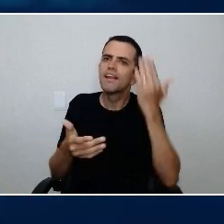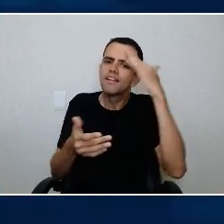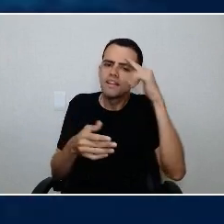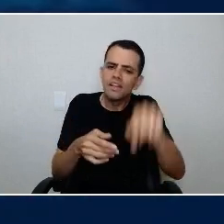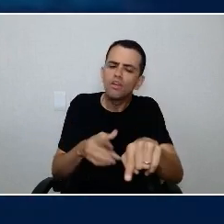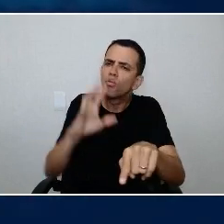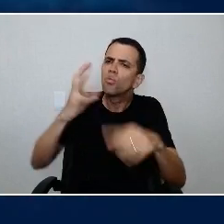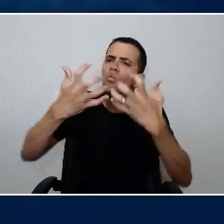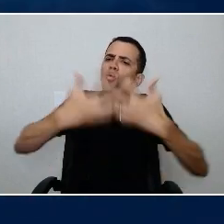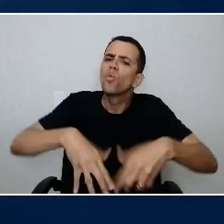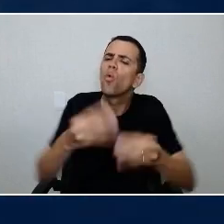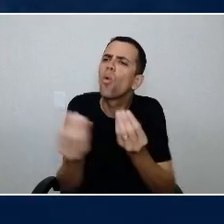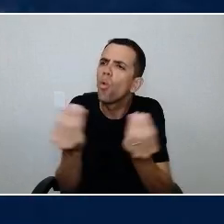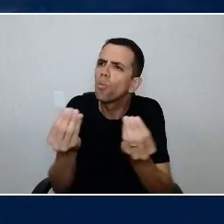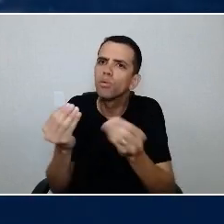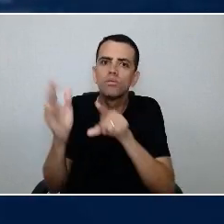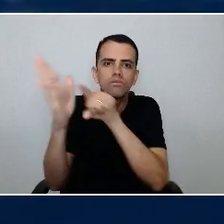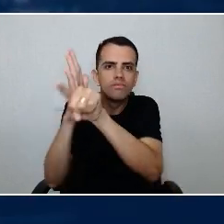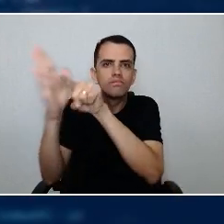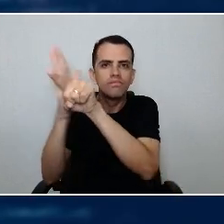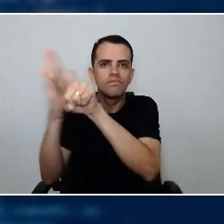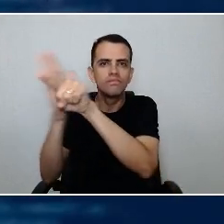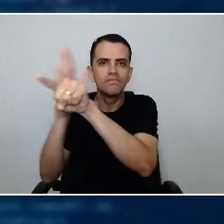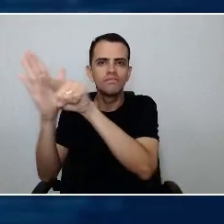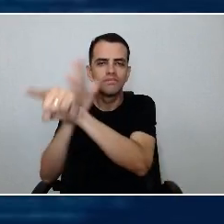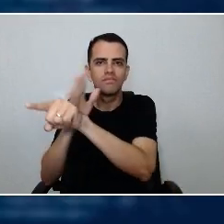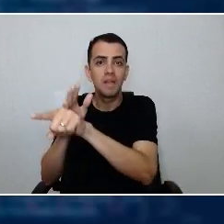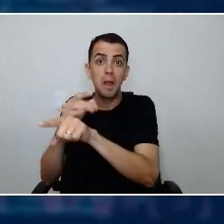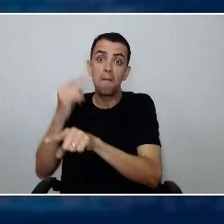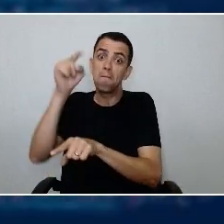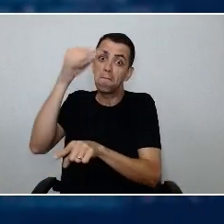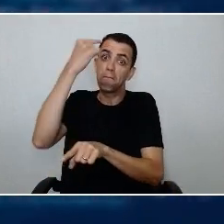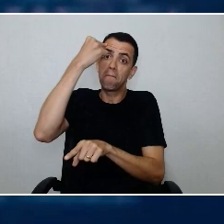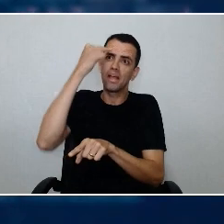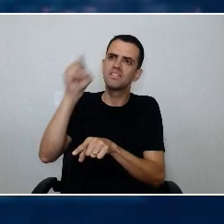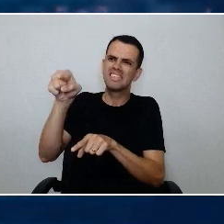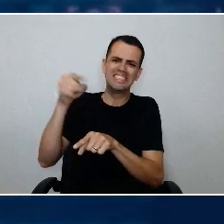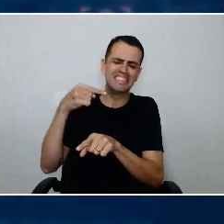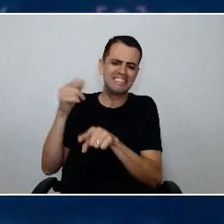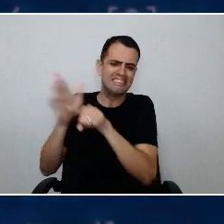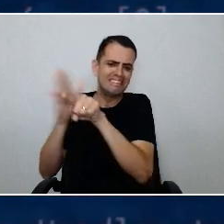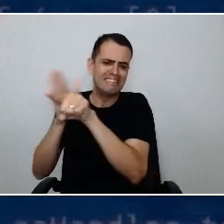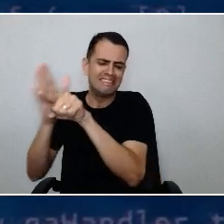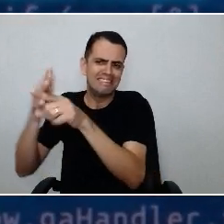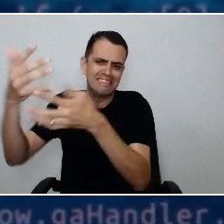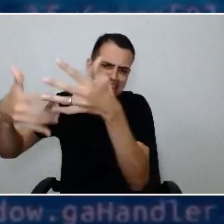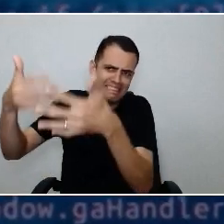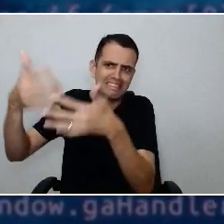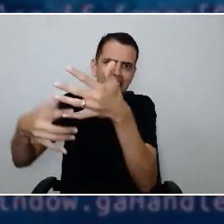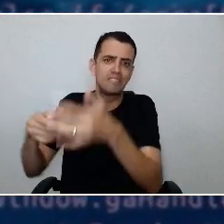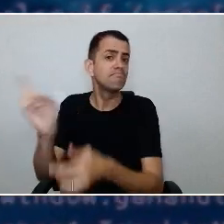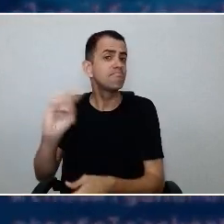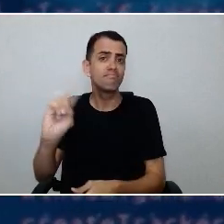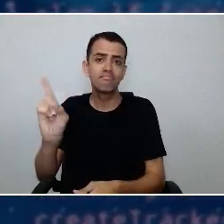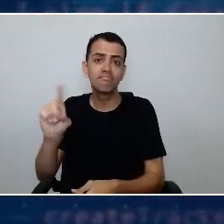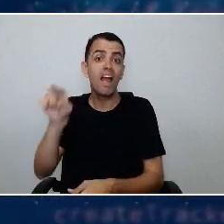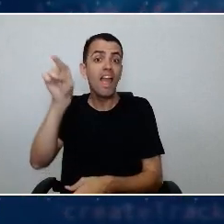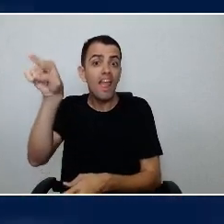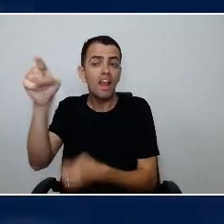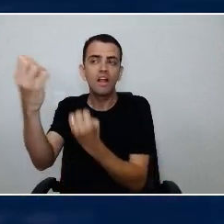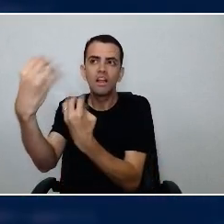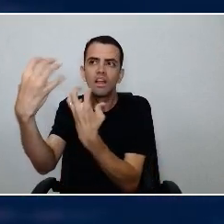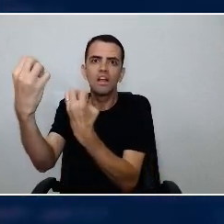perguntar por mais que você pense Nossa vou estar incomodando na verdade você fazer um favor para essa pessoa que vai te ensinar que vai